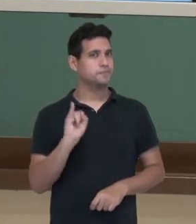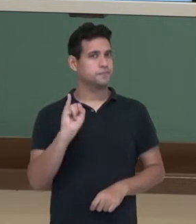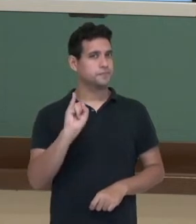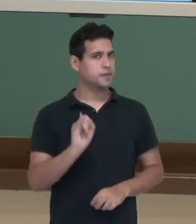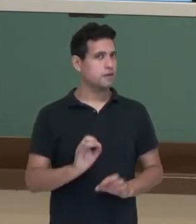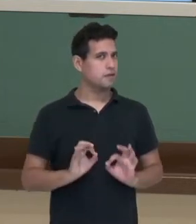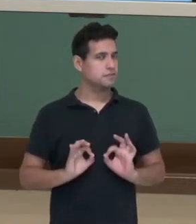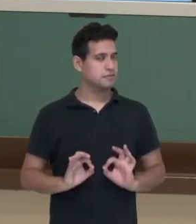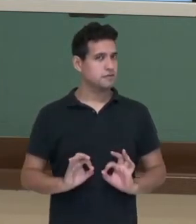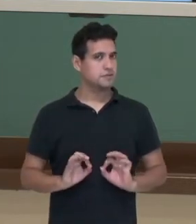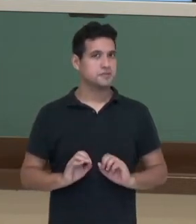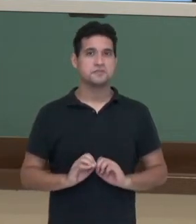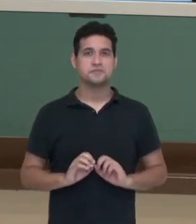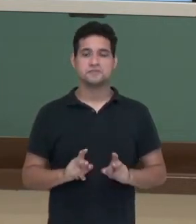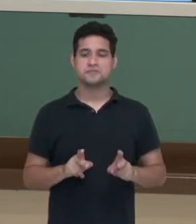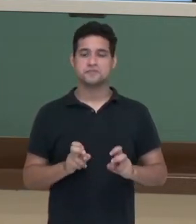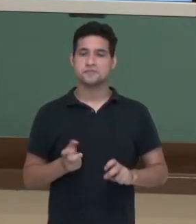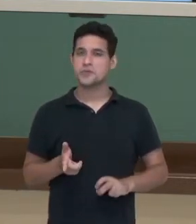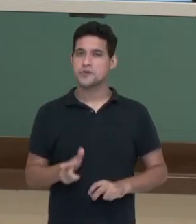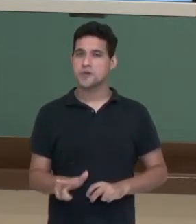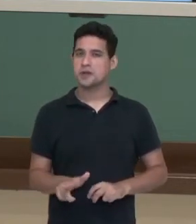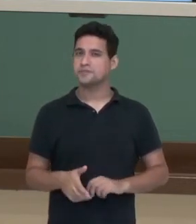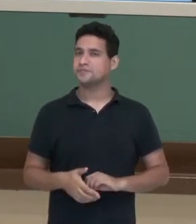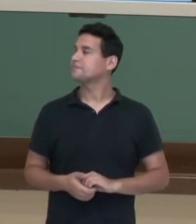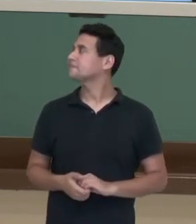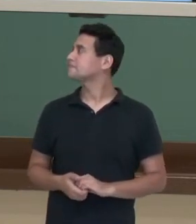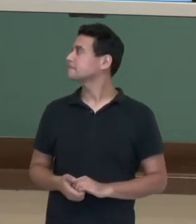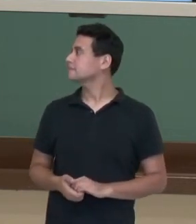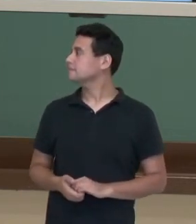Certo? Vamos a seguir?